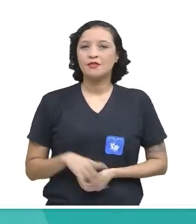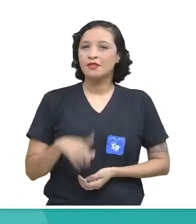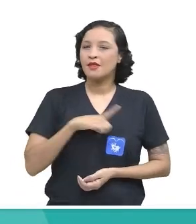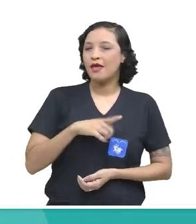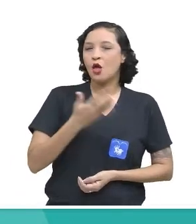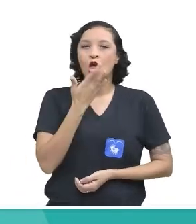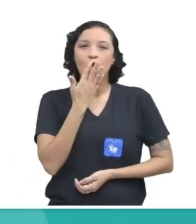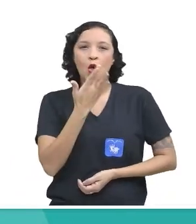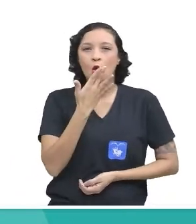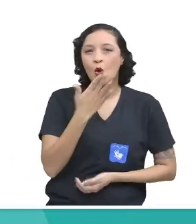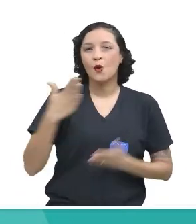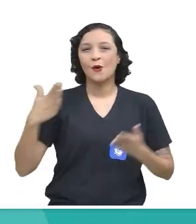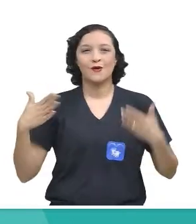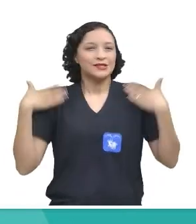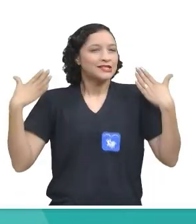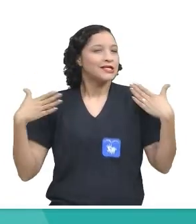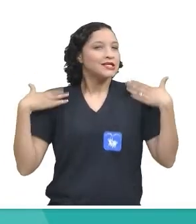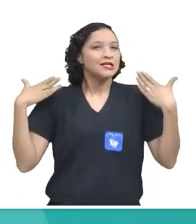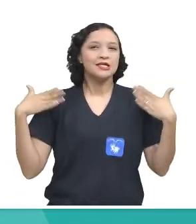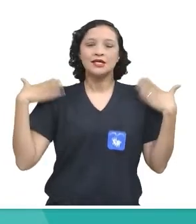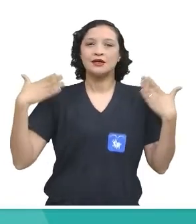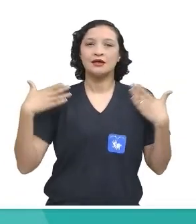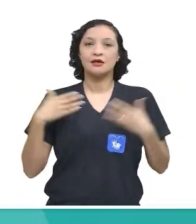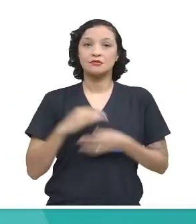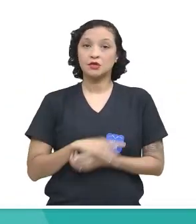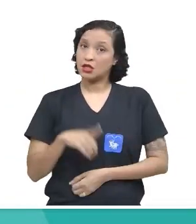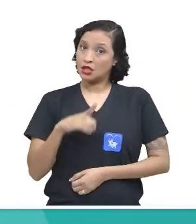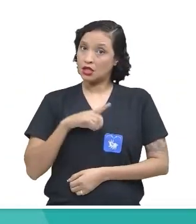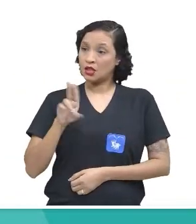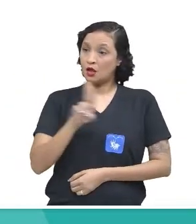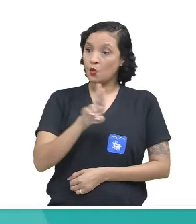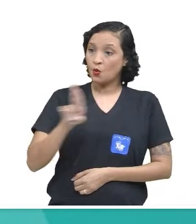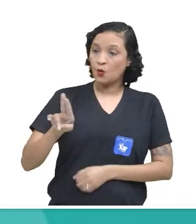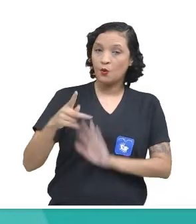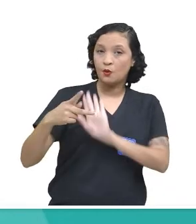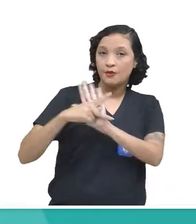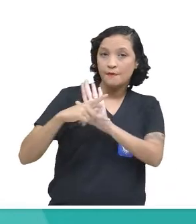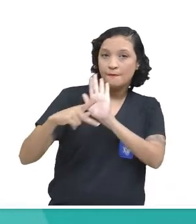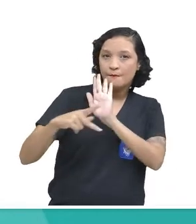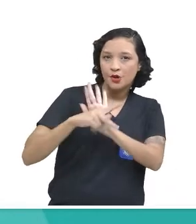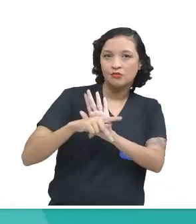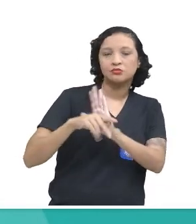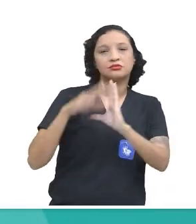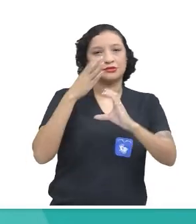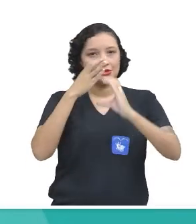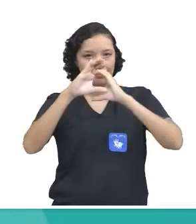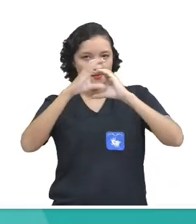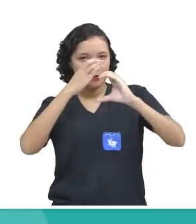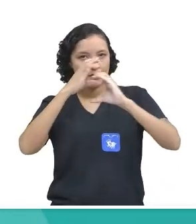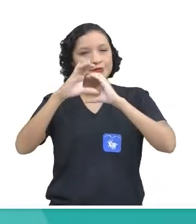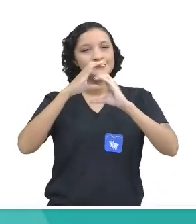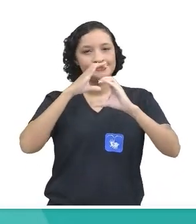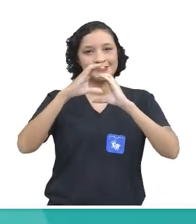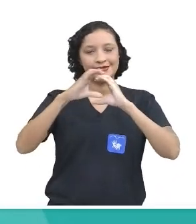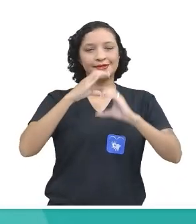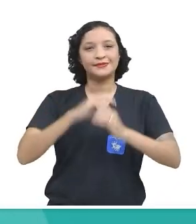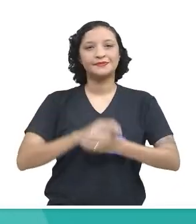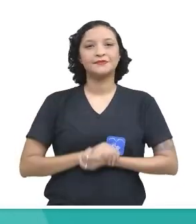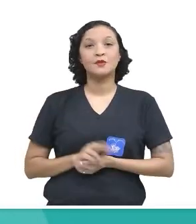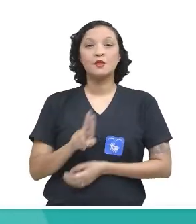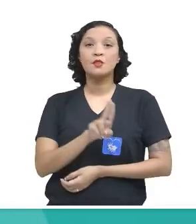muita animação e tem um nome específico para a música que embala, né, esta dança, que são